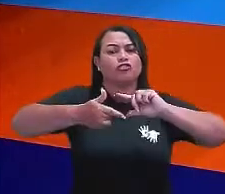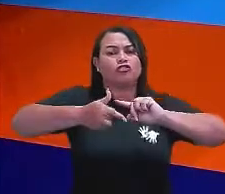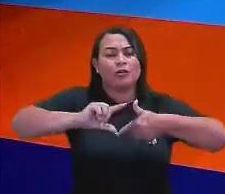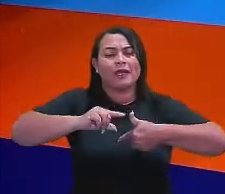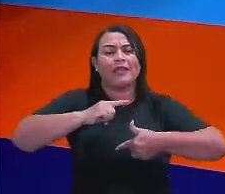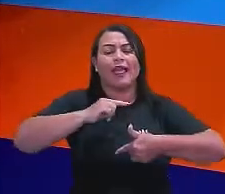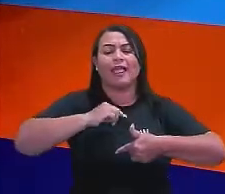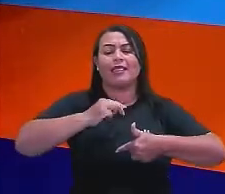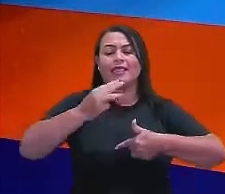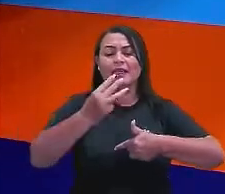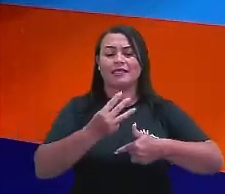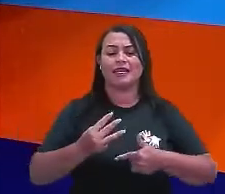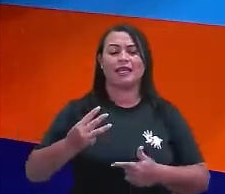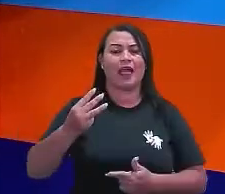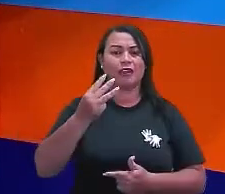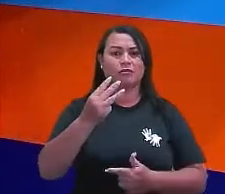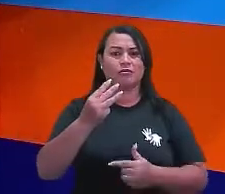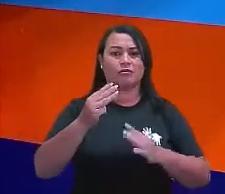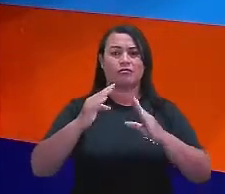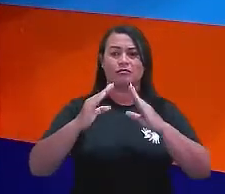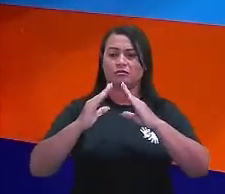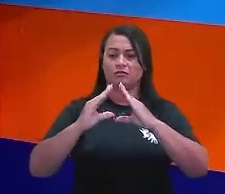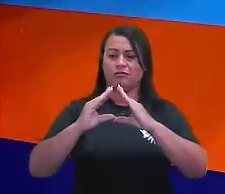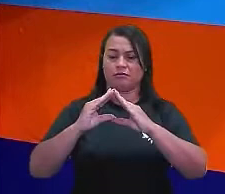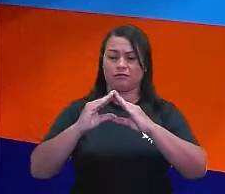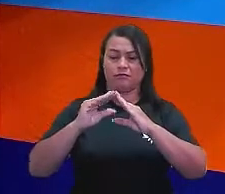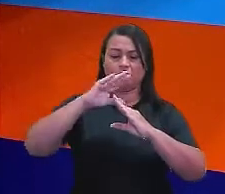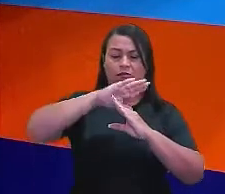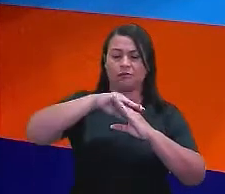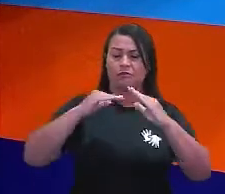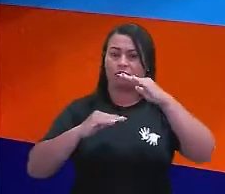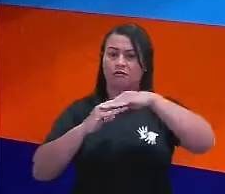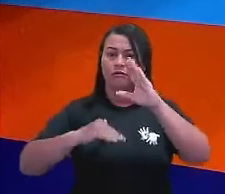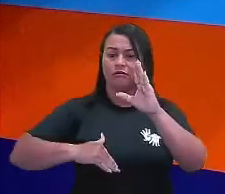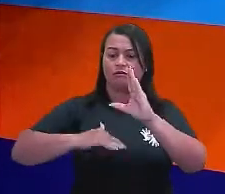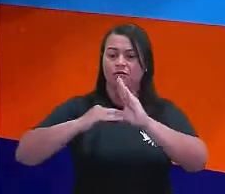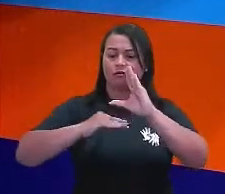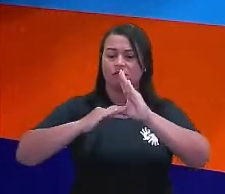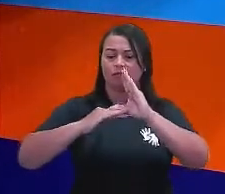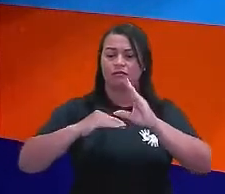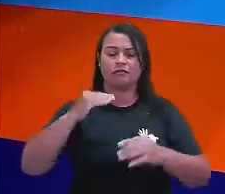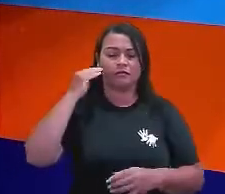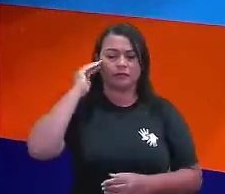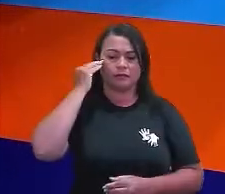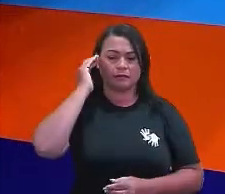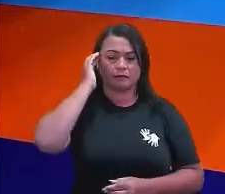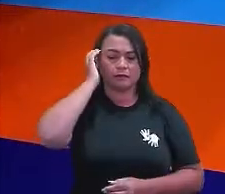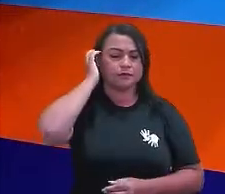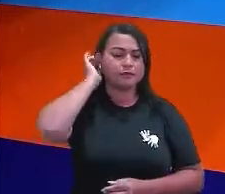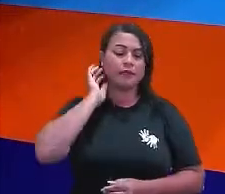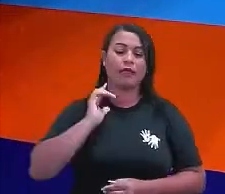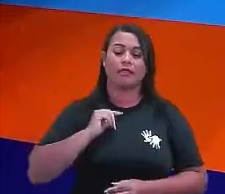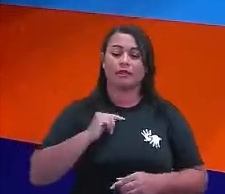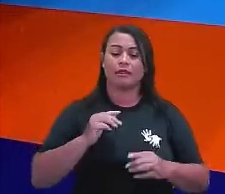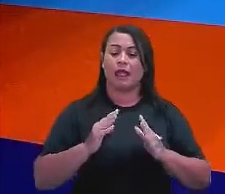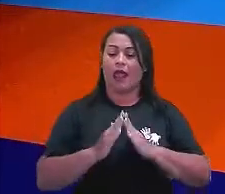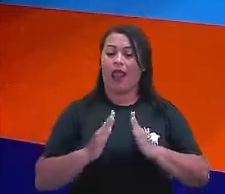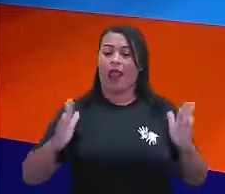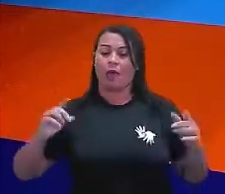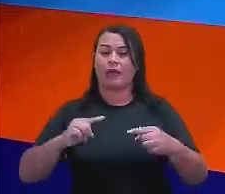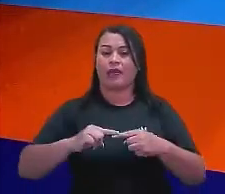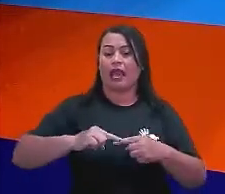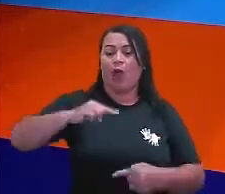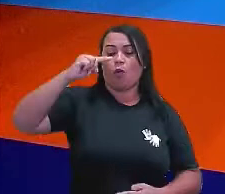ó. 1, 2, 3, tá? E aí ela tem largura e tem altura. E o que é um